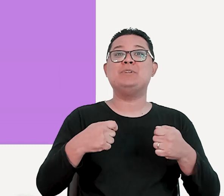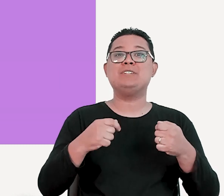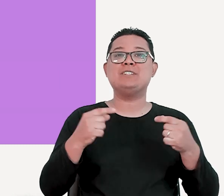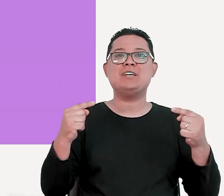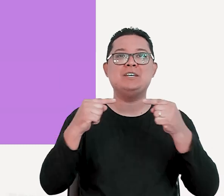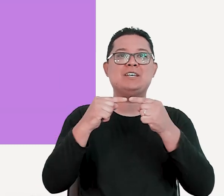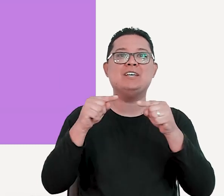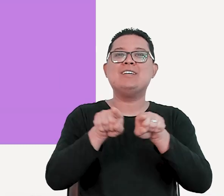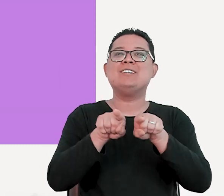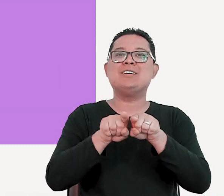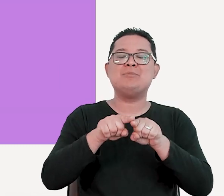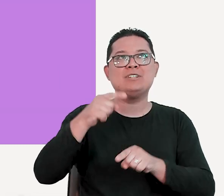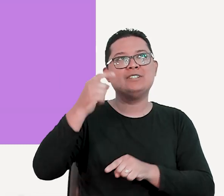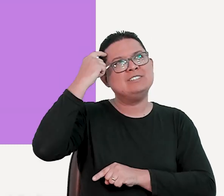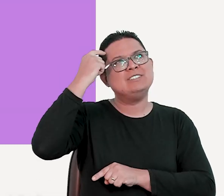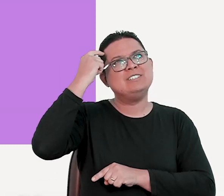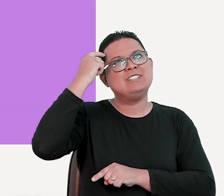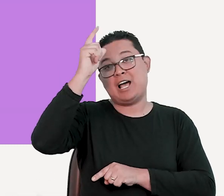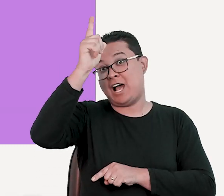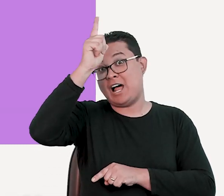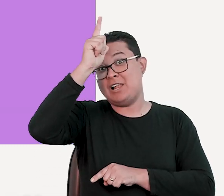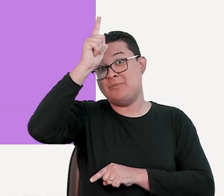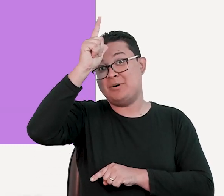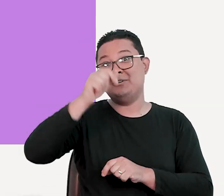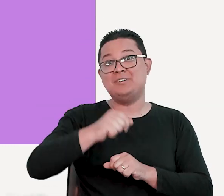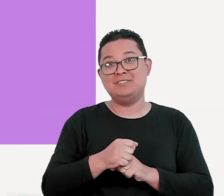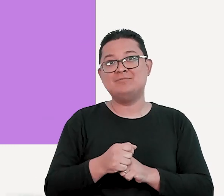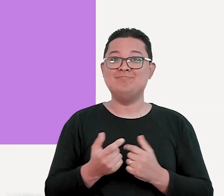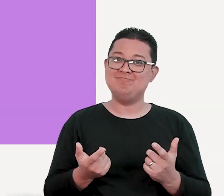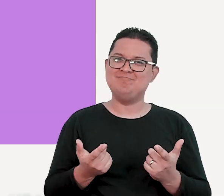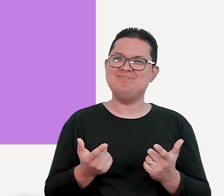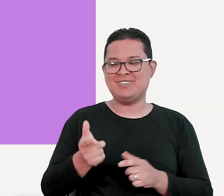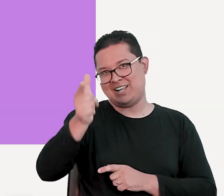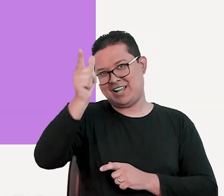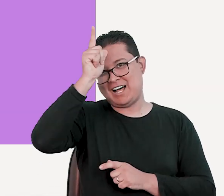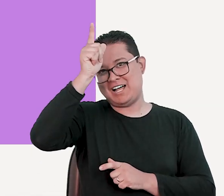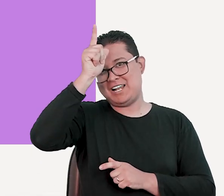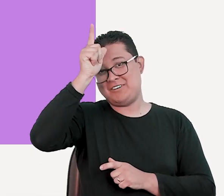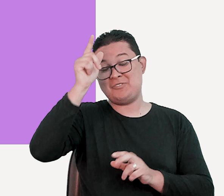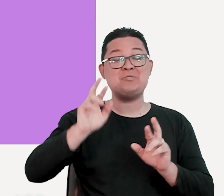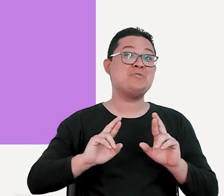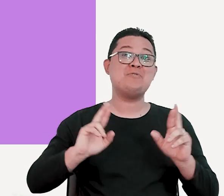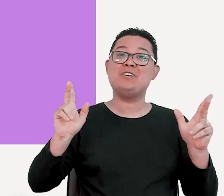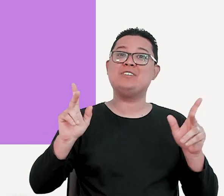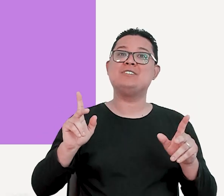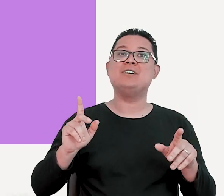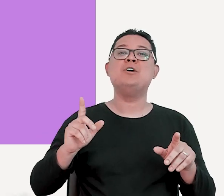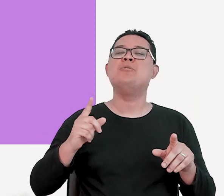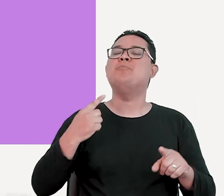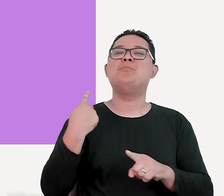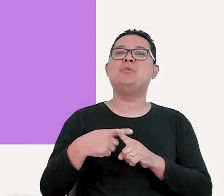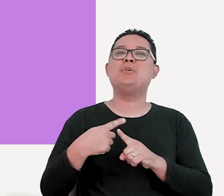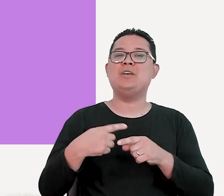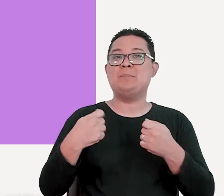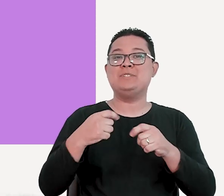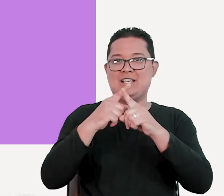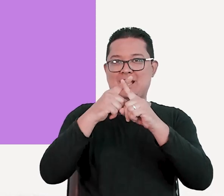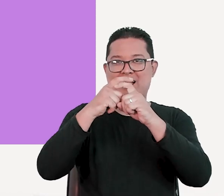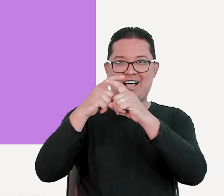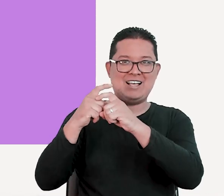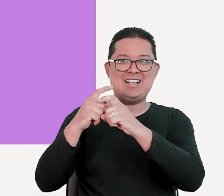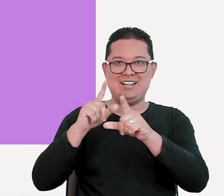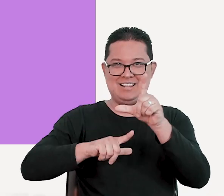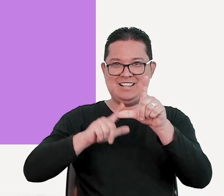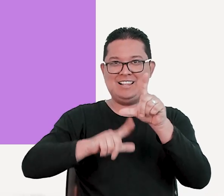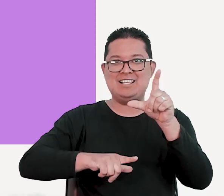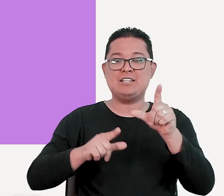sempre conta uns caracteres a mais. Porque o alemão, as palavras são maiores, as frases são maiores. Então, tem toda uma técnica, toda